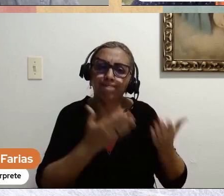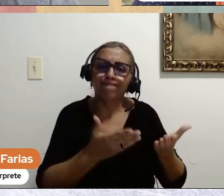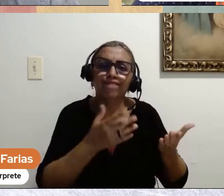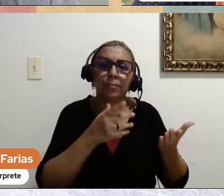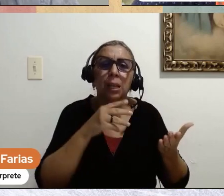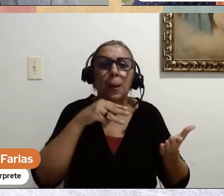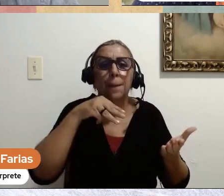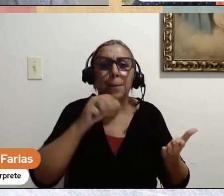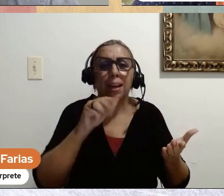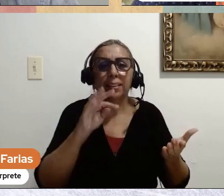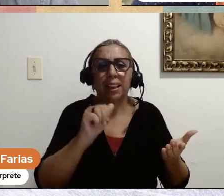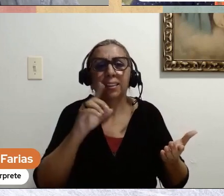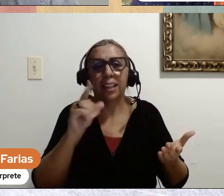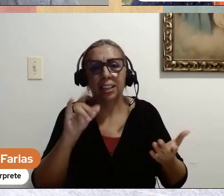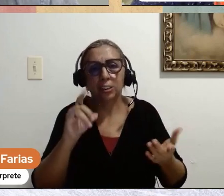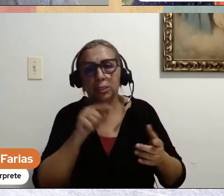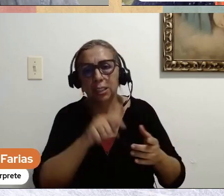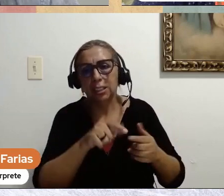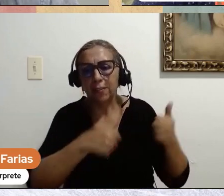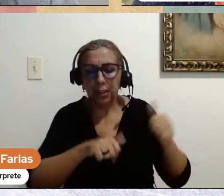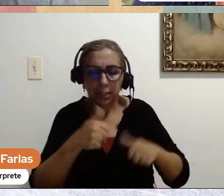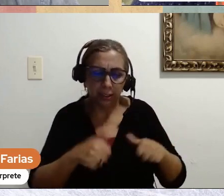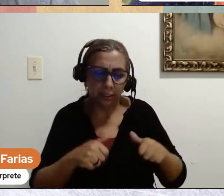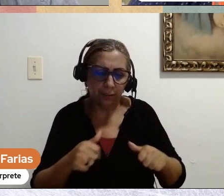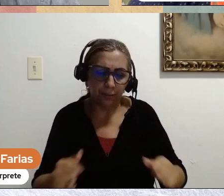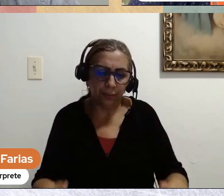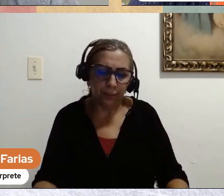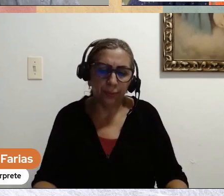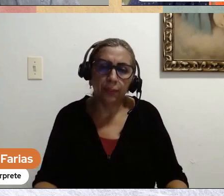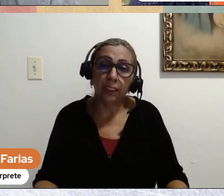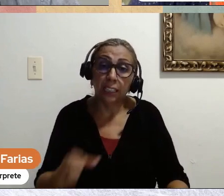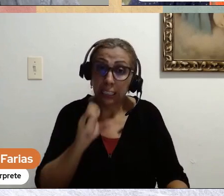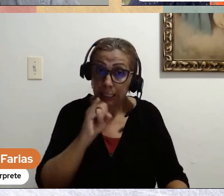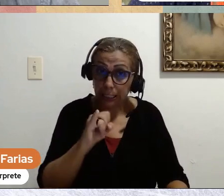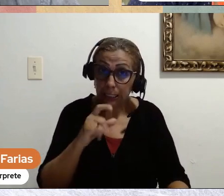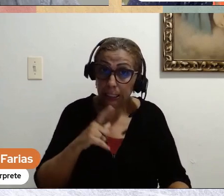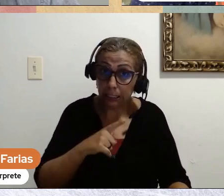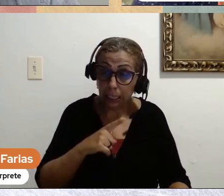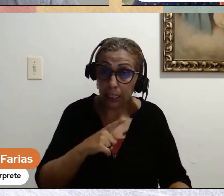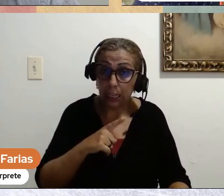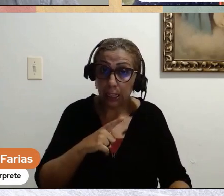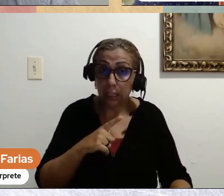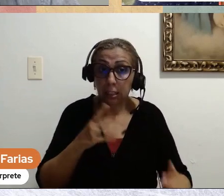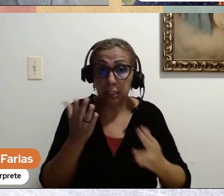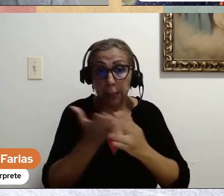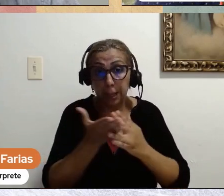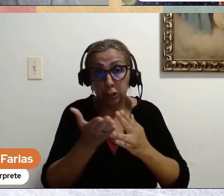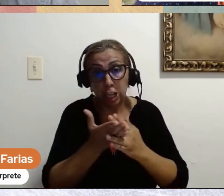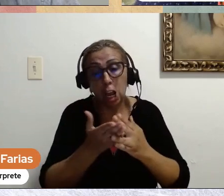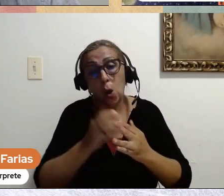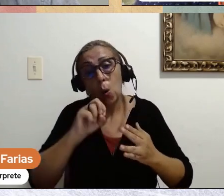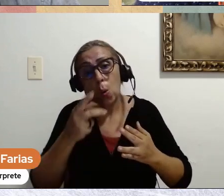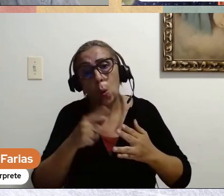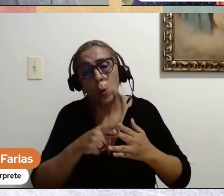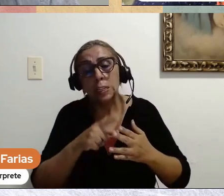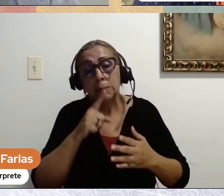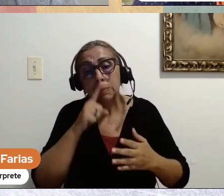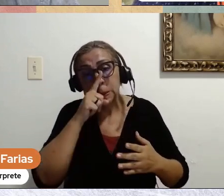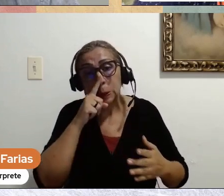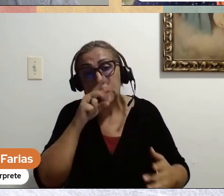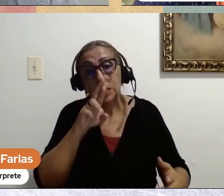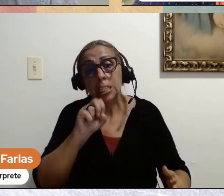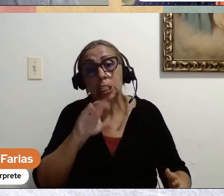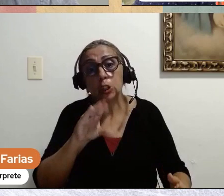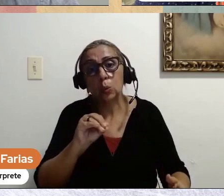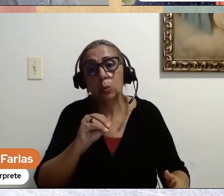metadados estão lá nessa avaliação. Eles são mencionados. Se eles são intermediários ou se eles são de alto risco para ter